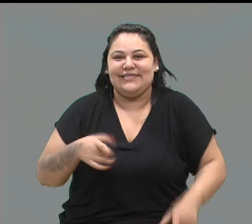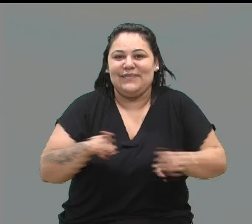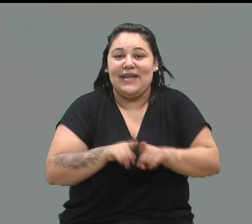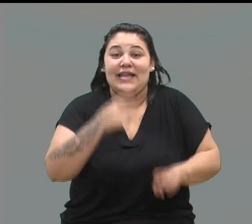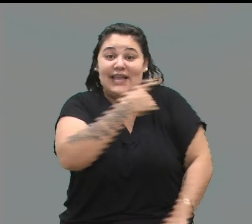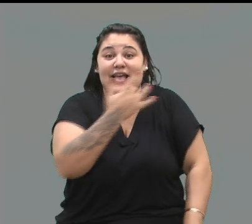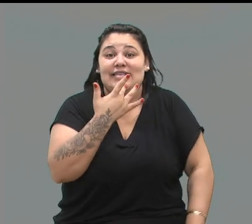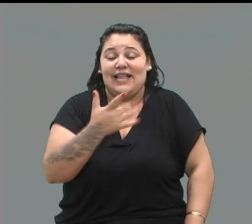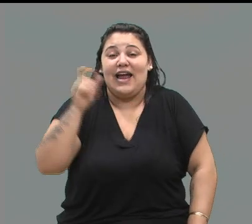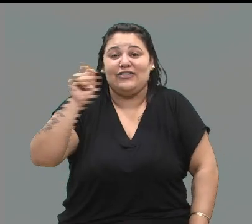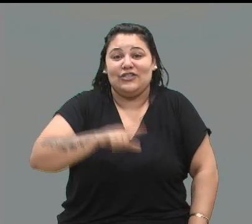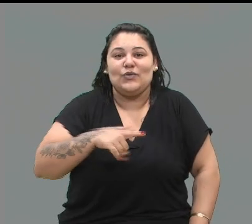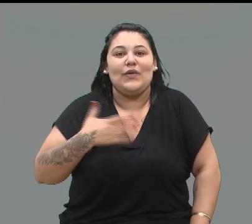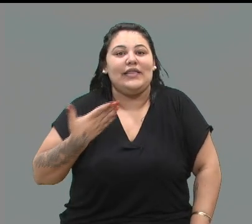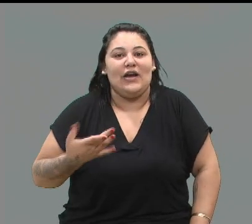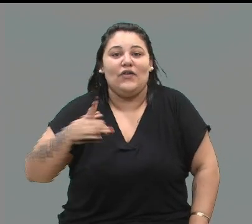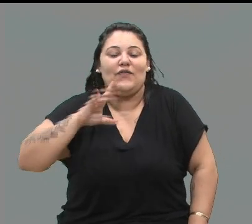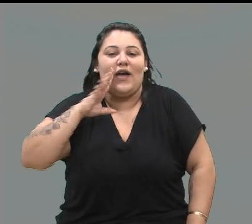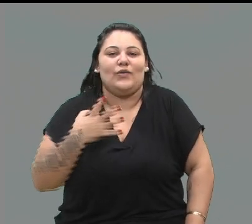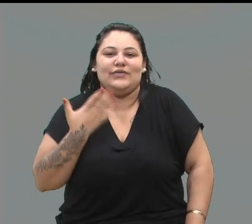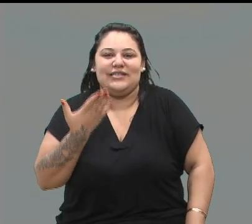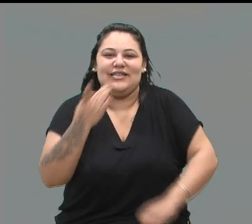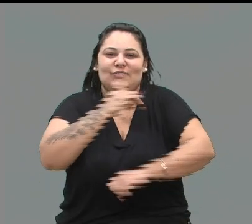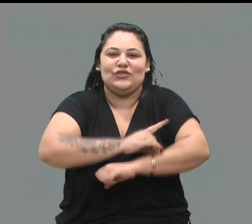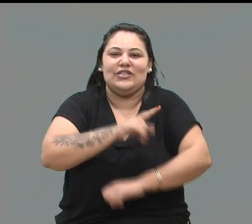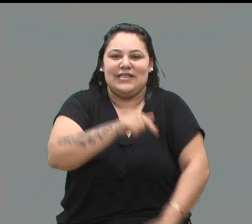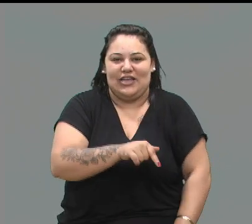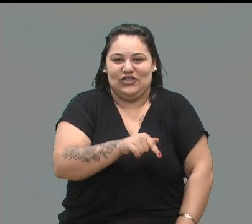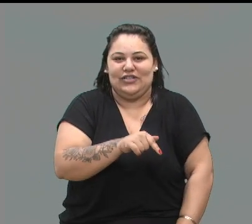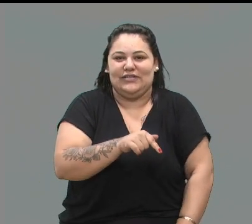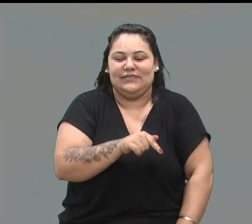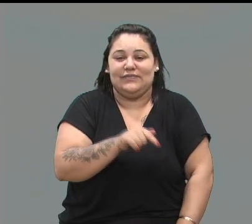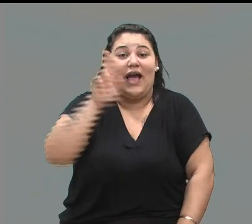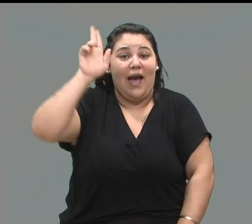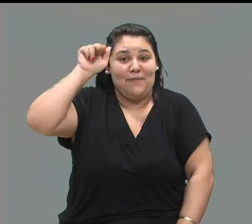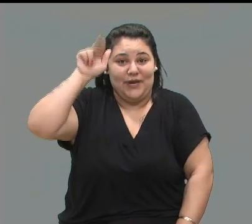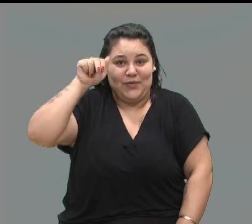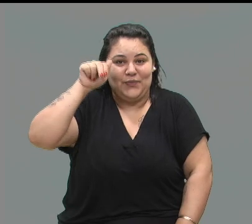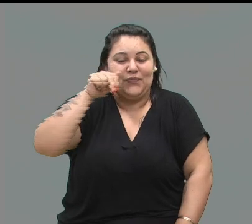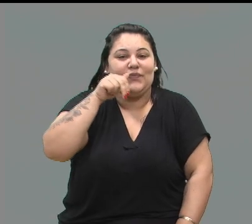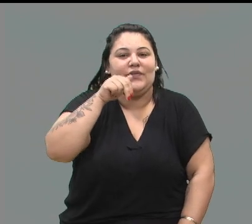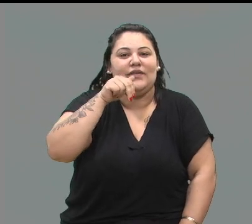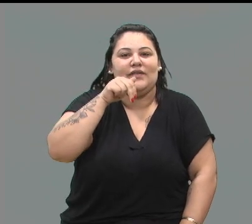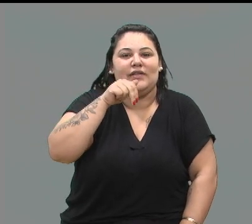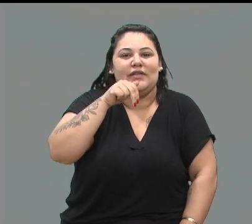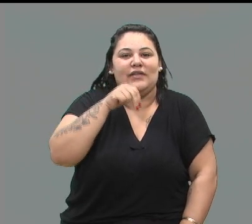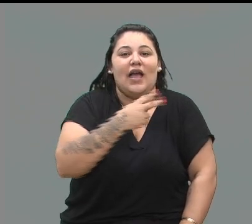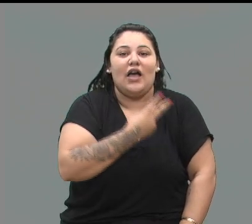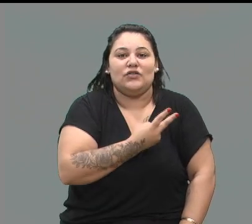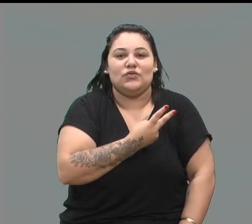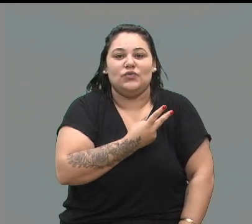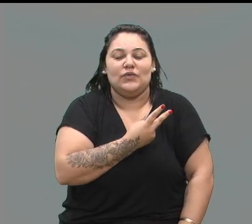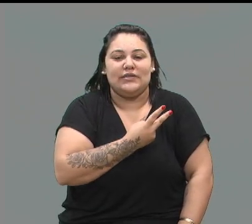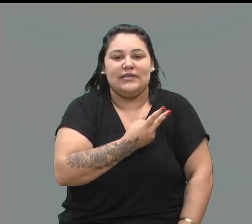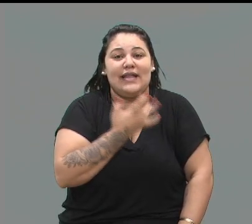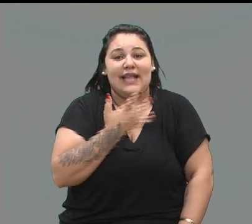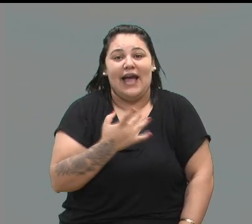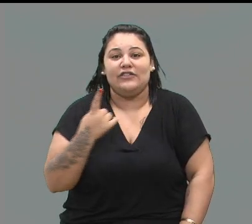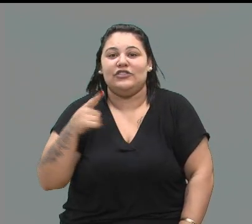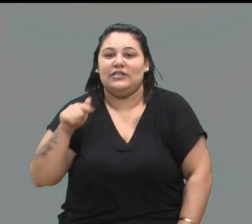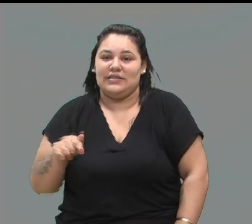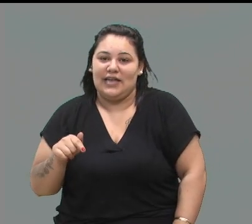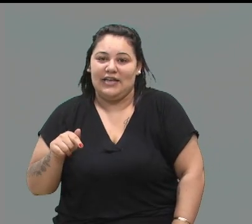Azul, então, vai acontecer no dia 7 de abril, das 2 da tarde às 17 horas, aqui